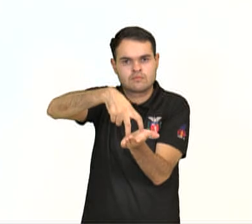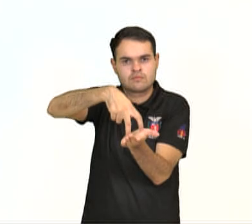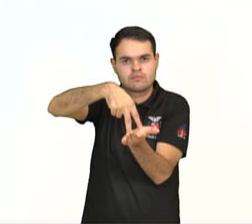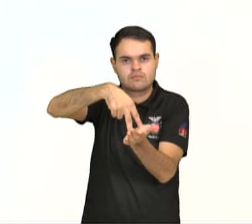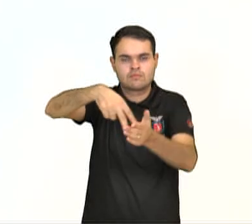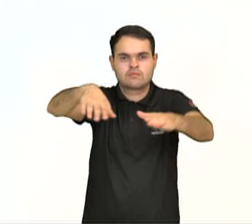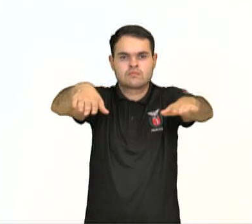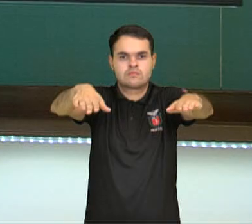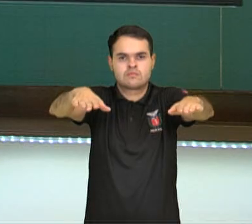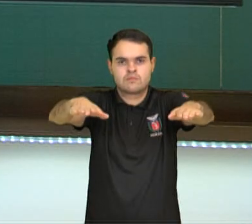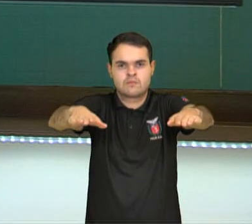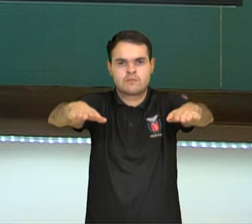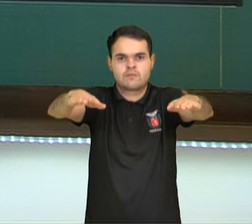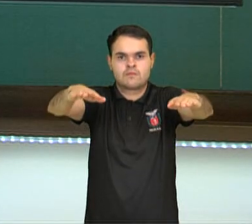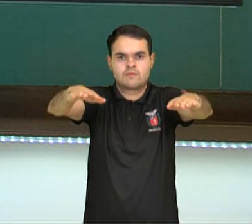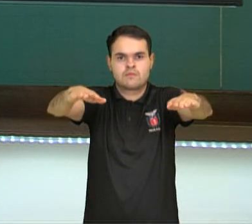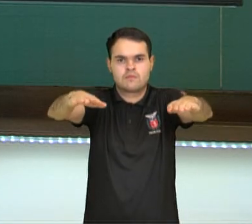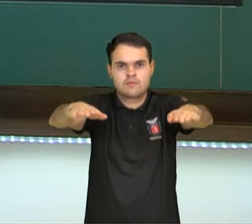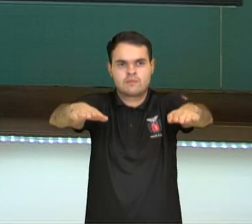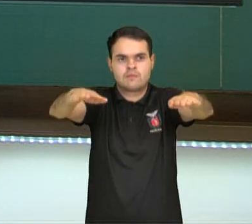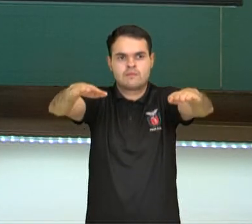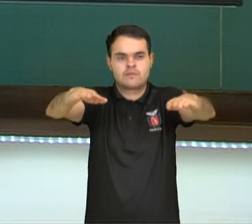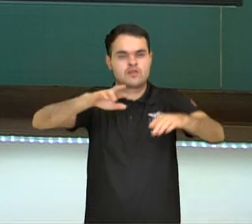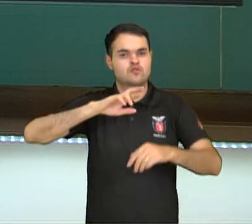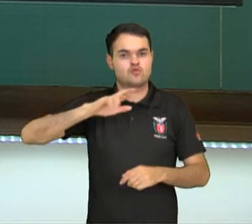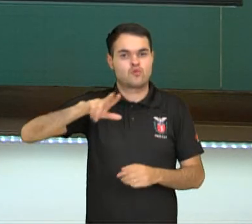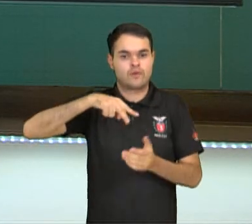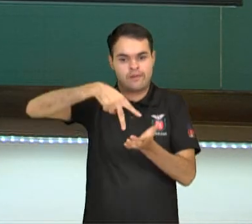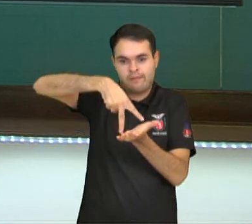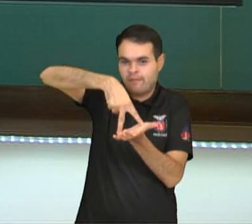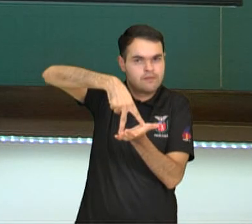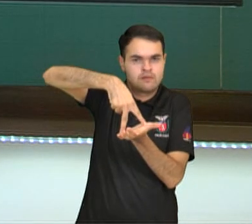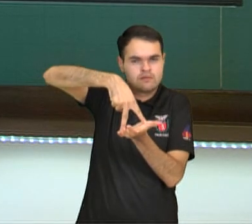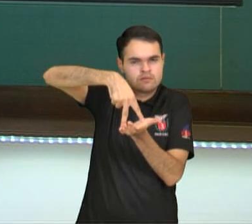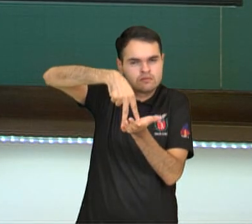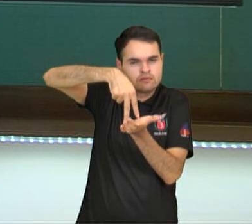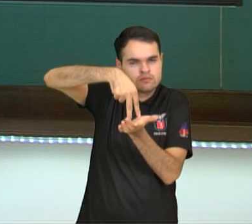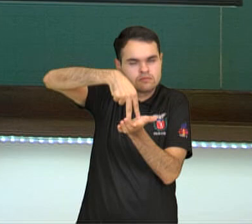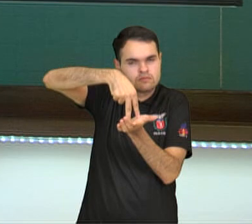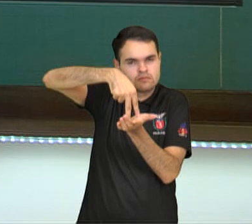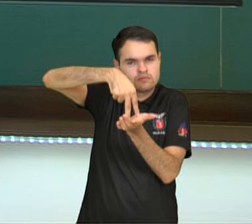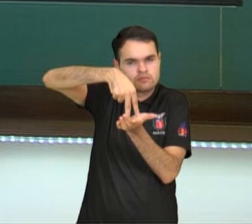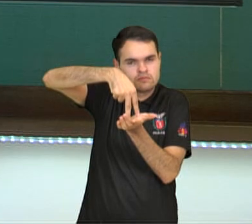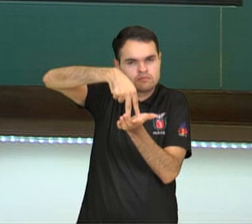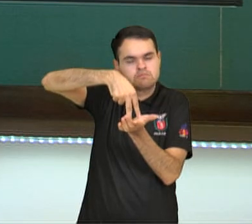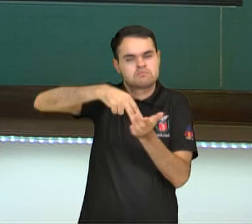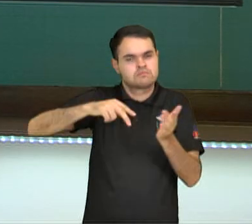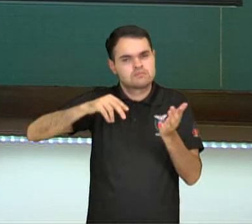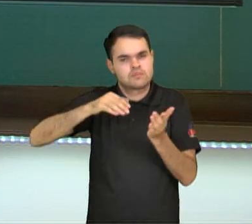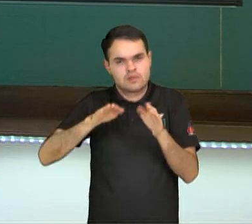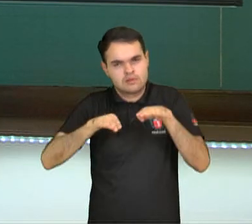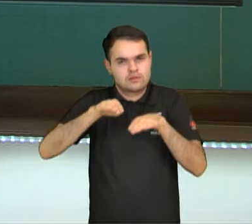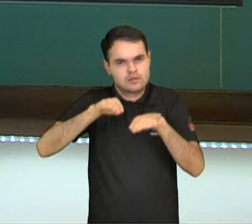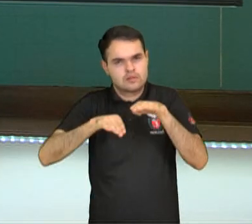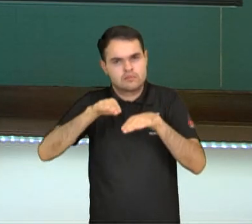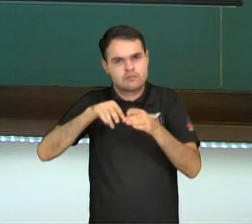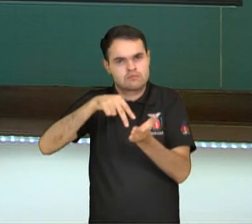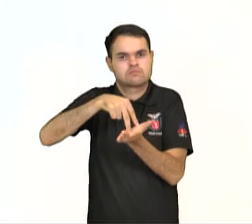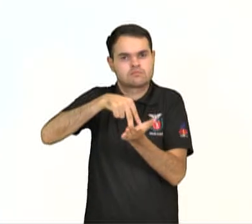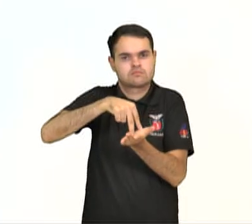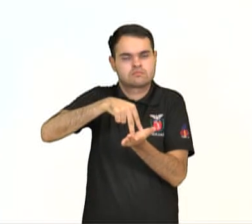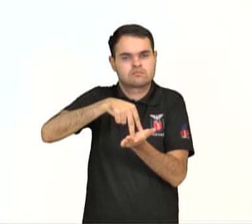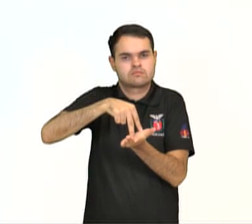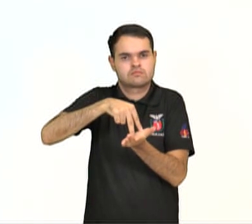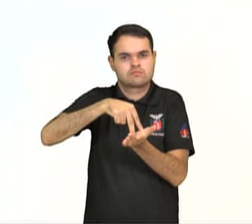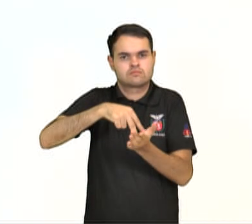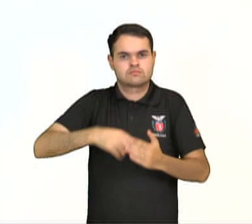dos ombros. Novamente, não é aquele pé bem afastado, ele é levemente afastado para a gente manter o equilíbrio, tá?